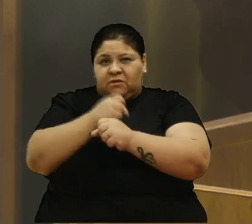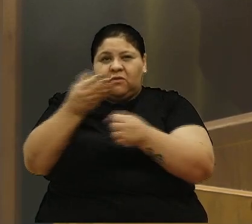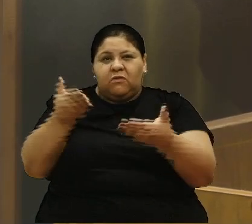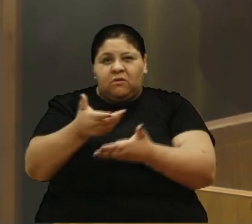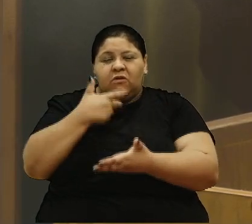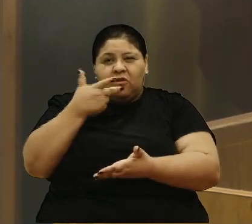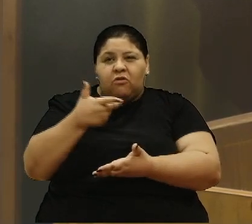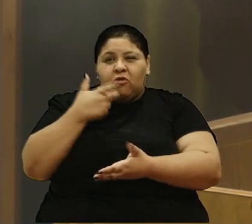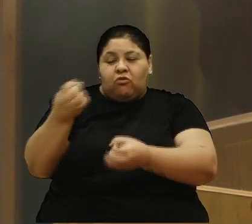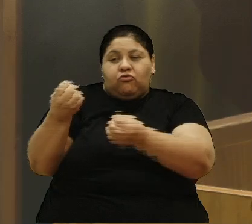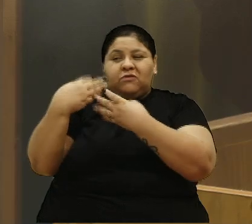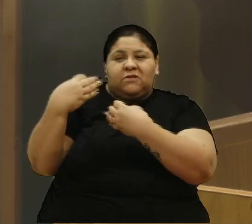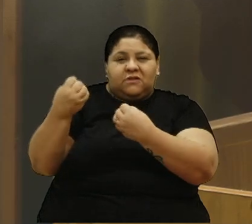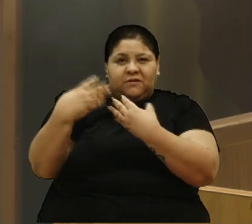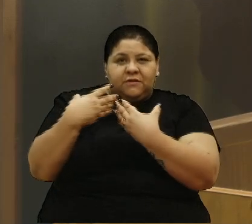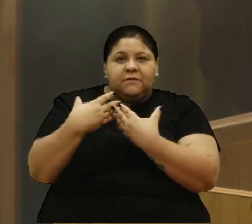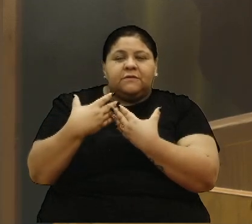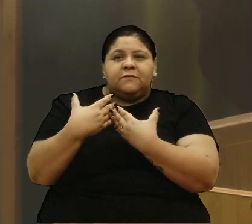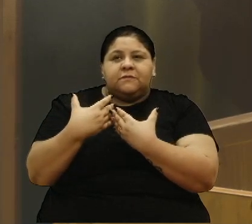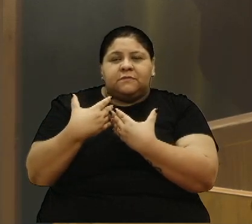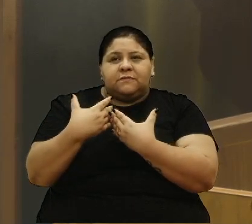nos ensinam que a